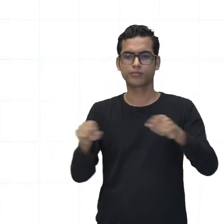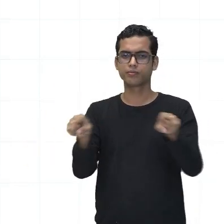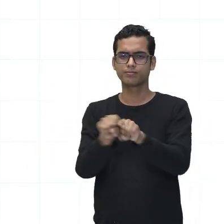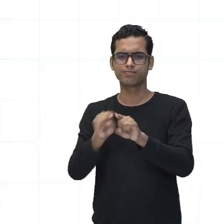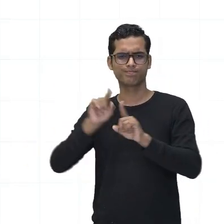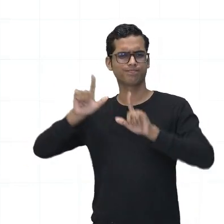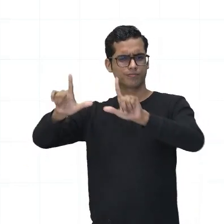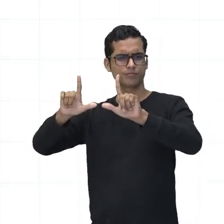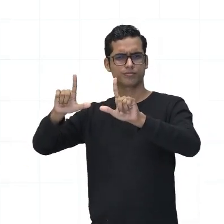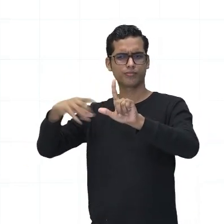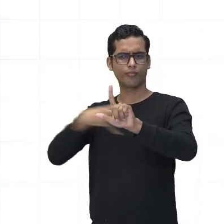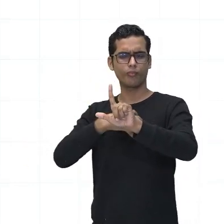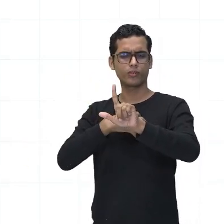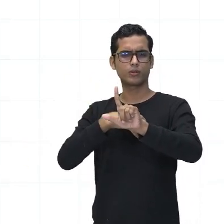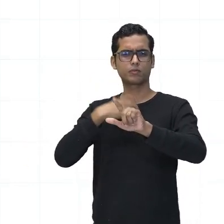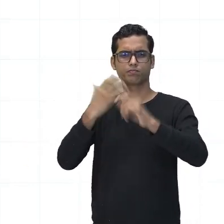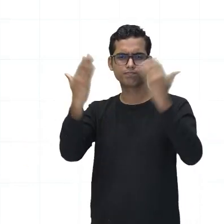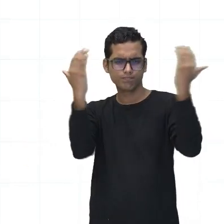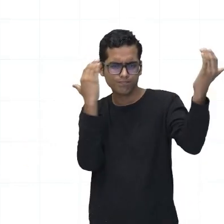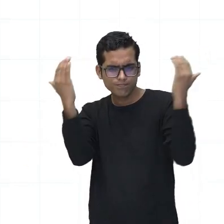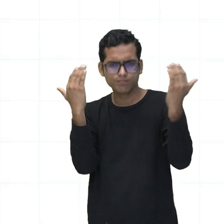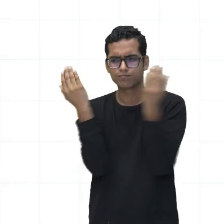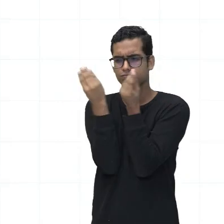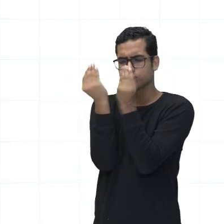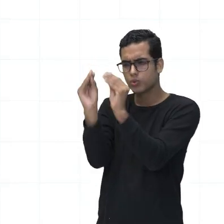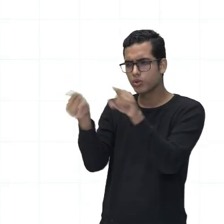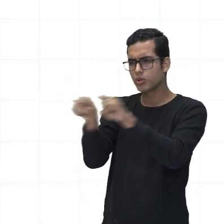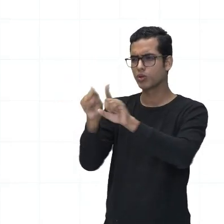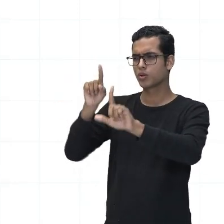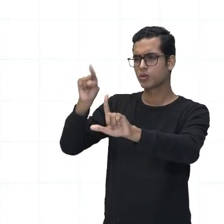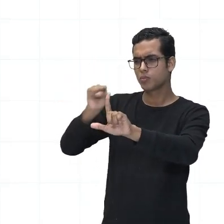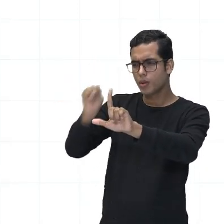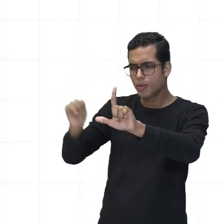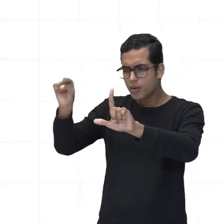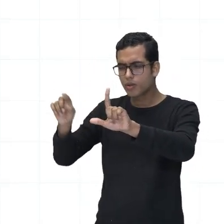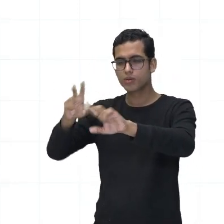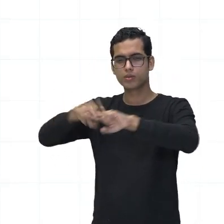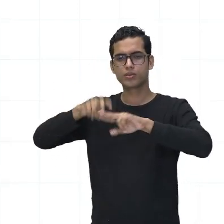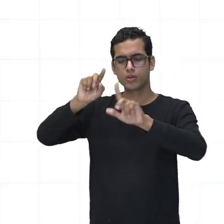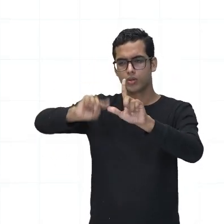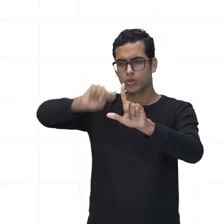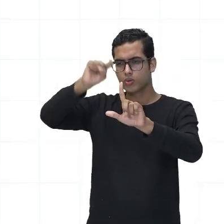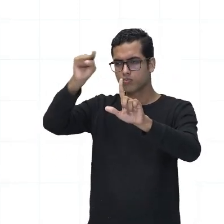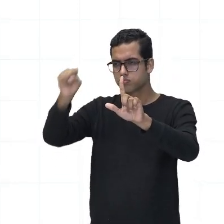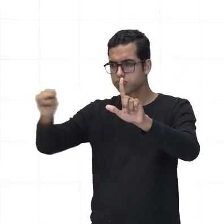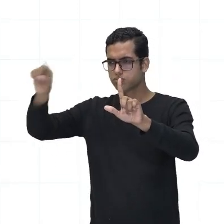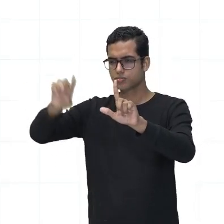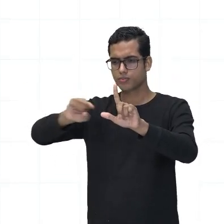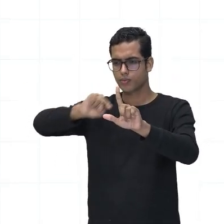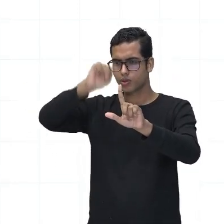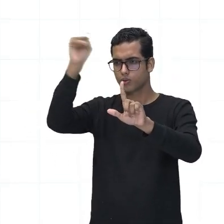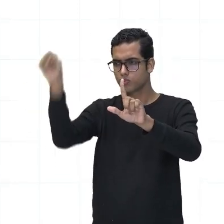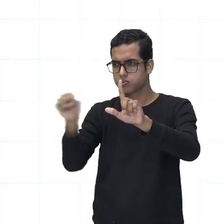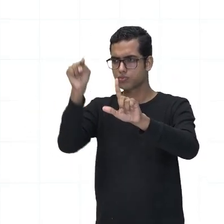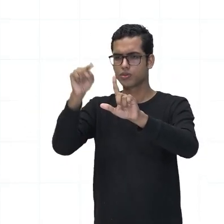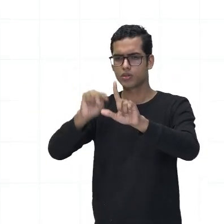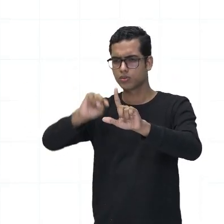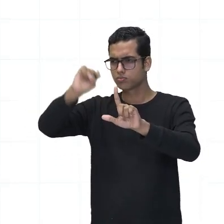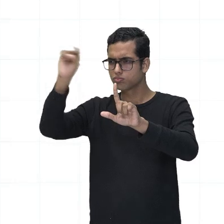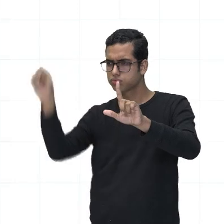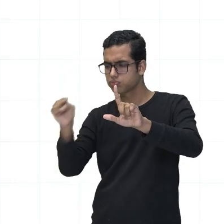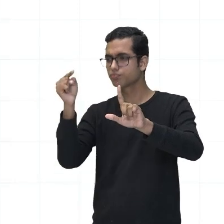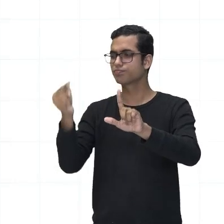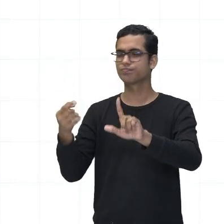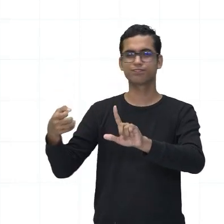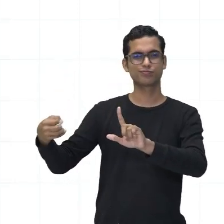estado psicológico agitado através do movimento das pinceladas e um dinamismo inédito